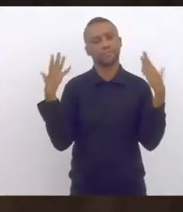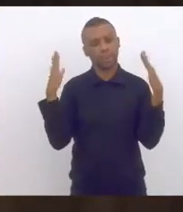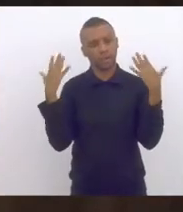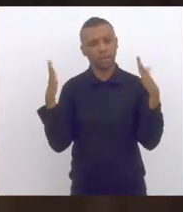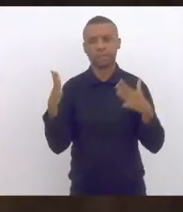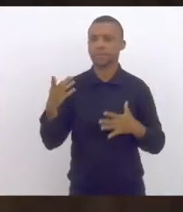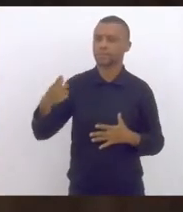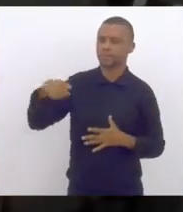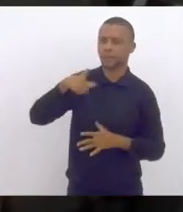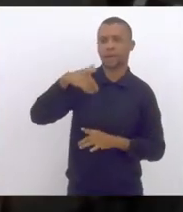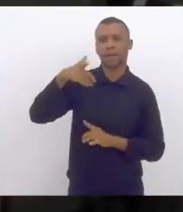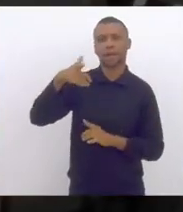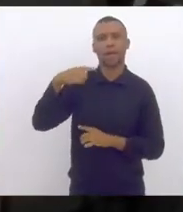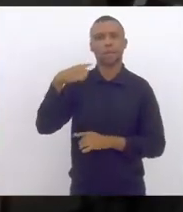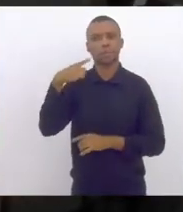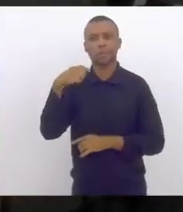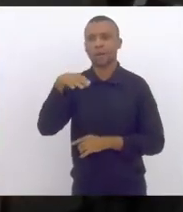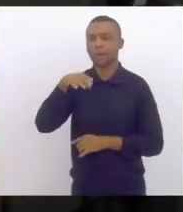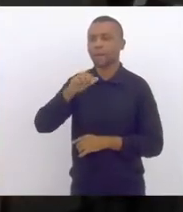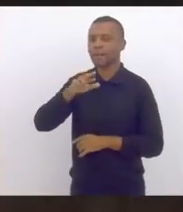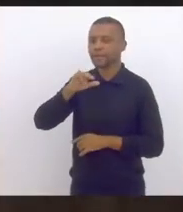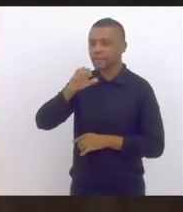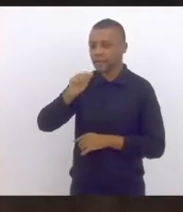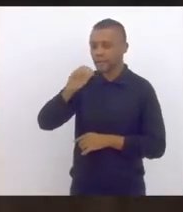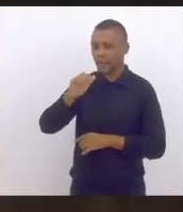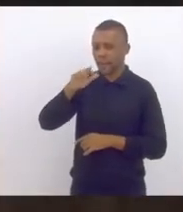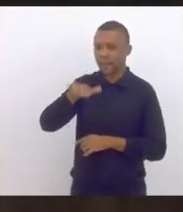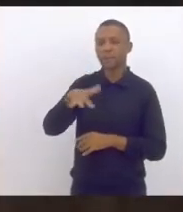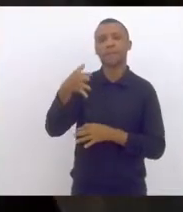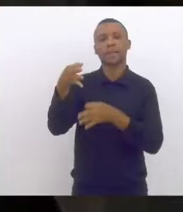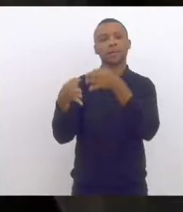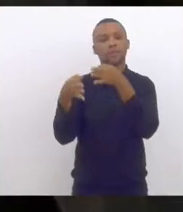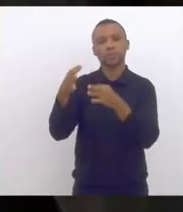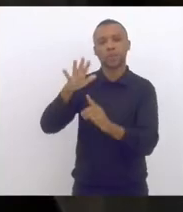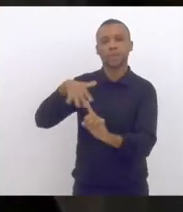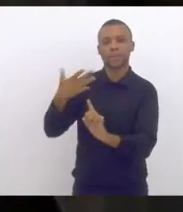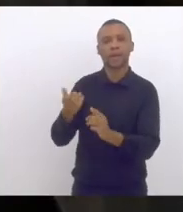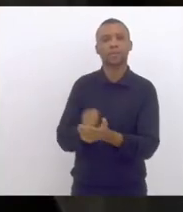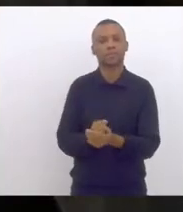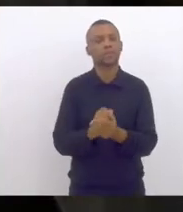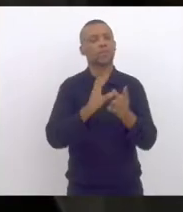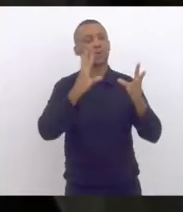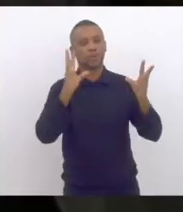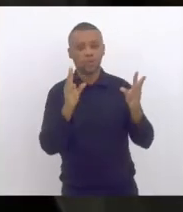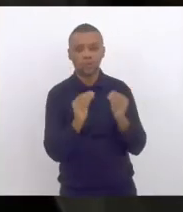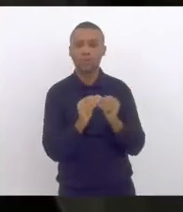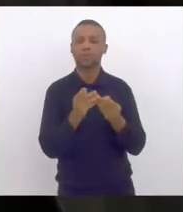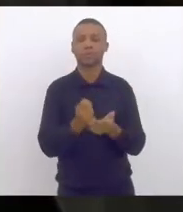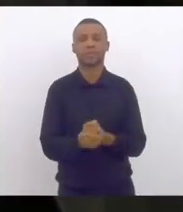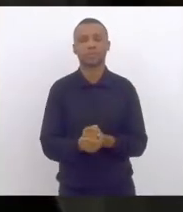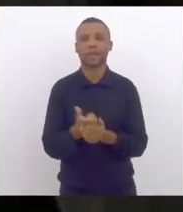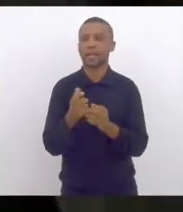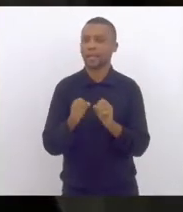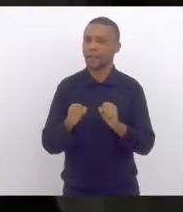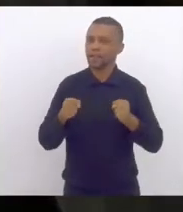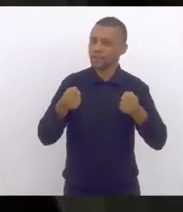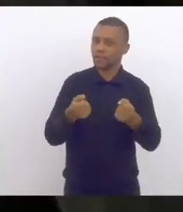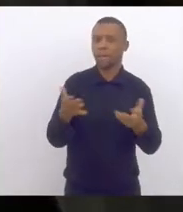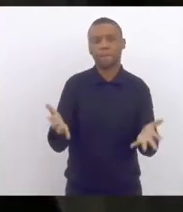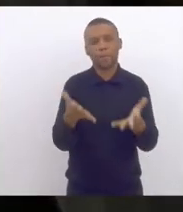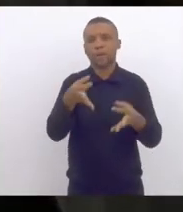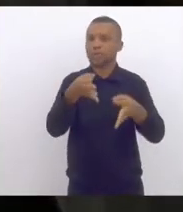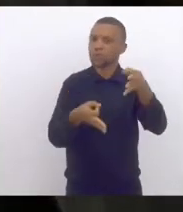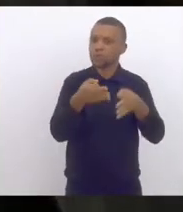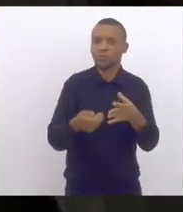a doutora Maria Carmen por essa justa homenagem. Muito obrigado. Conclui, André. Promotora da justiça, defensora dos direitos humanos, combatente